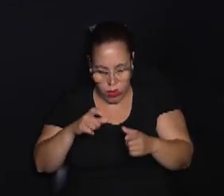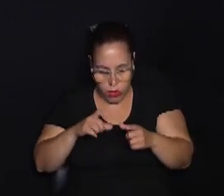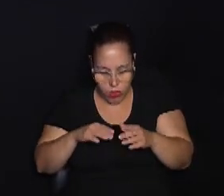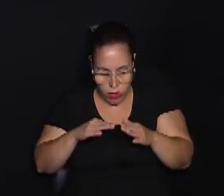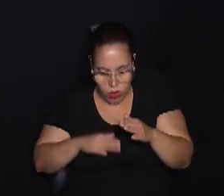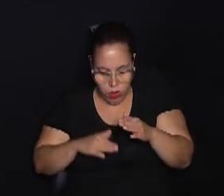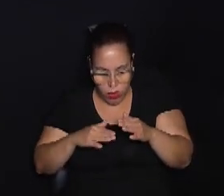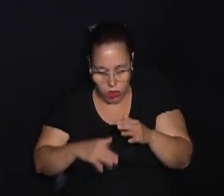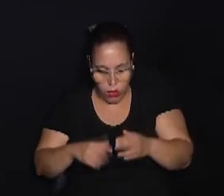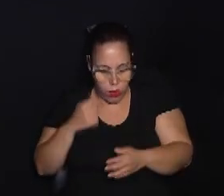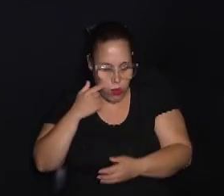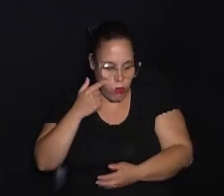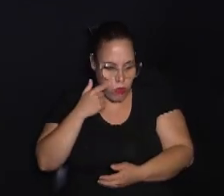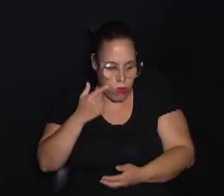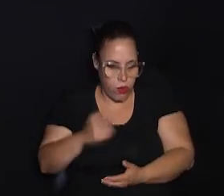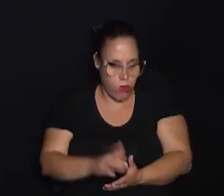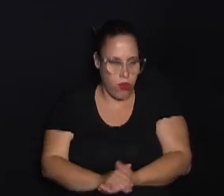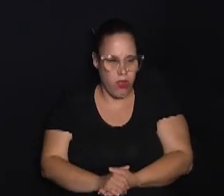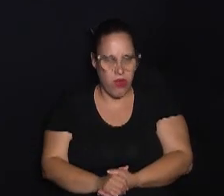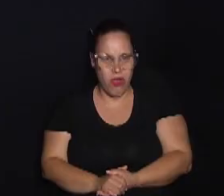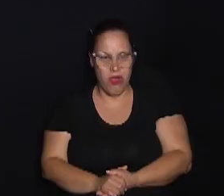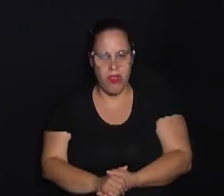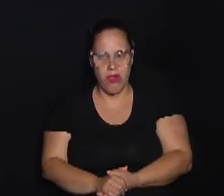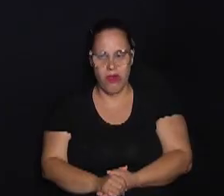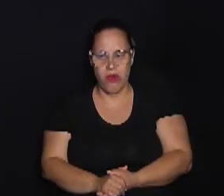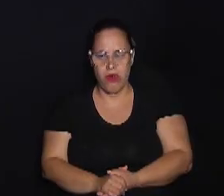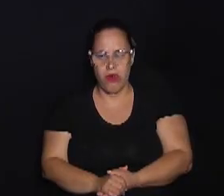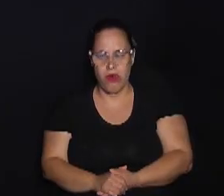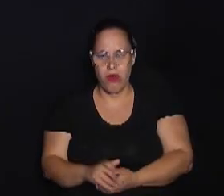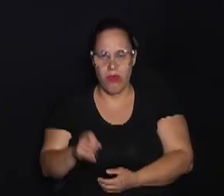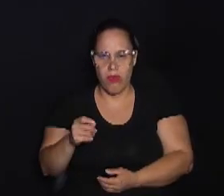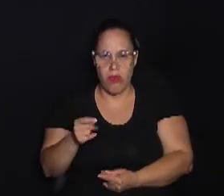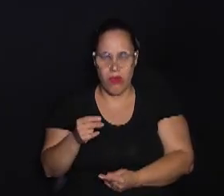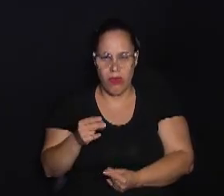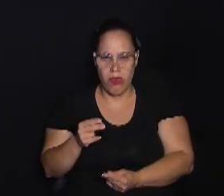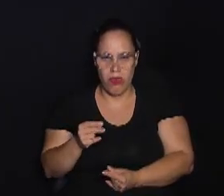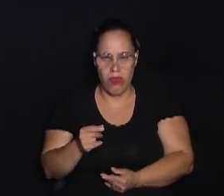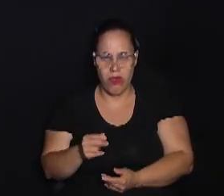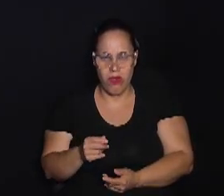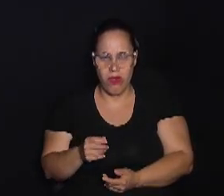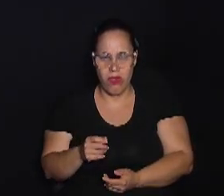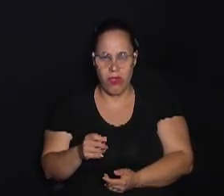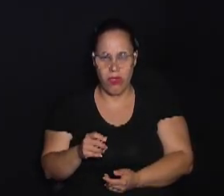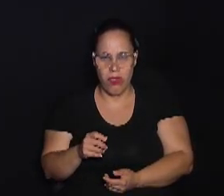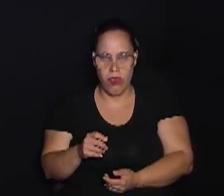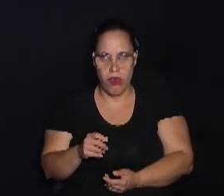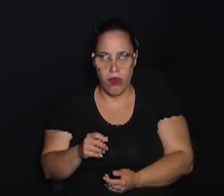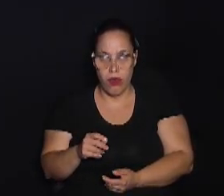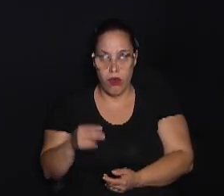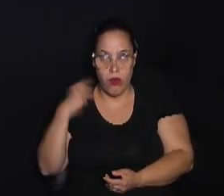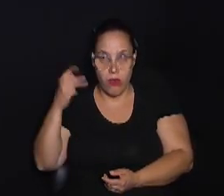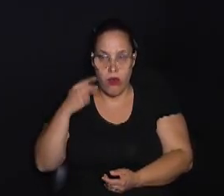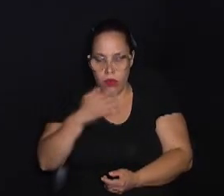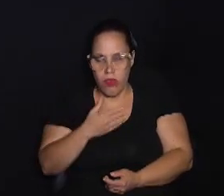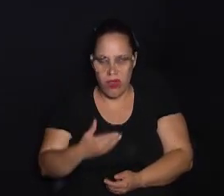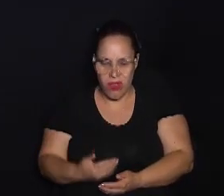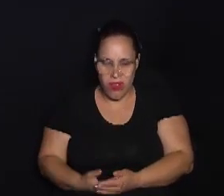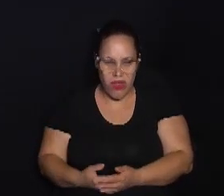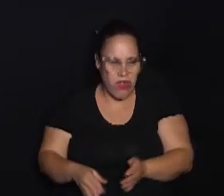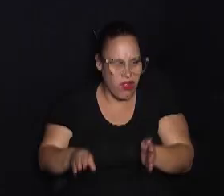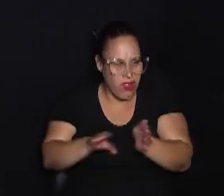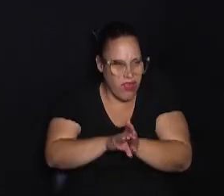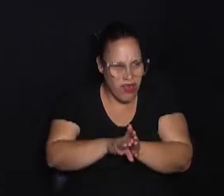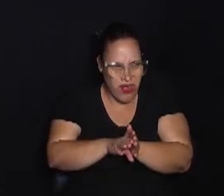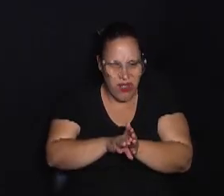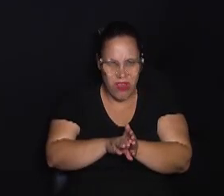ser menos onerada dos seus recursos individuais e garantir que essa política pública cheguem até elas,